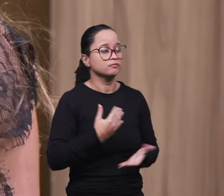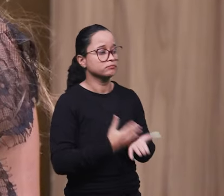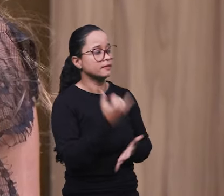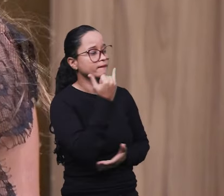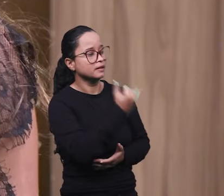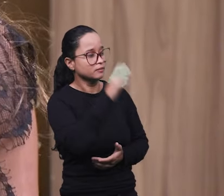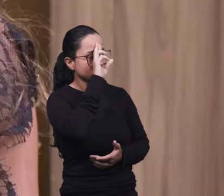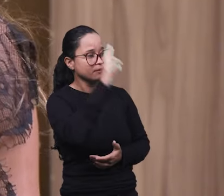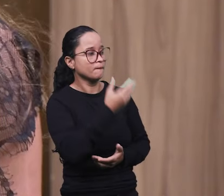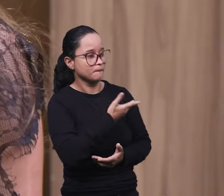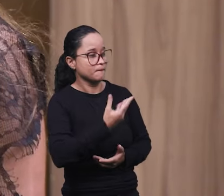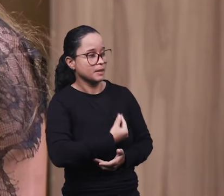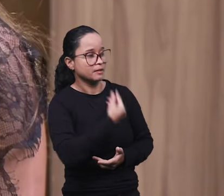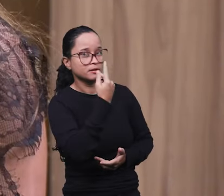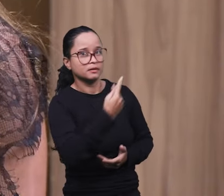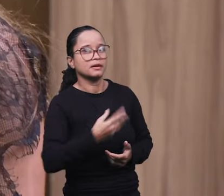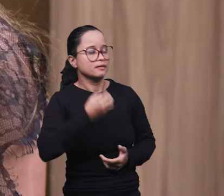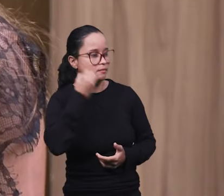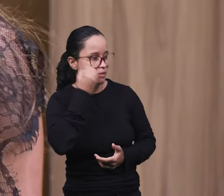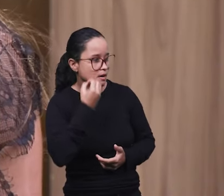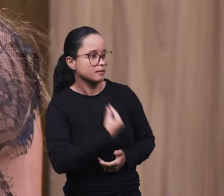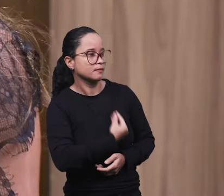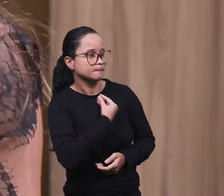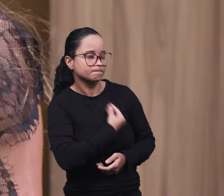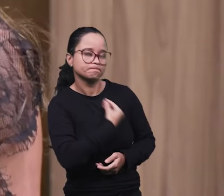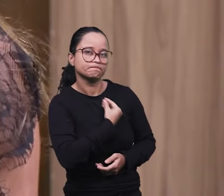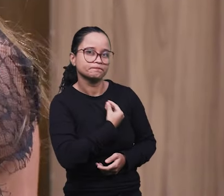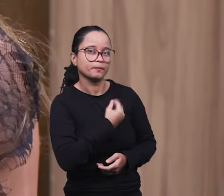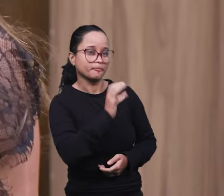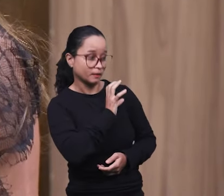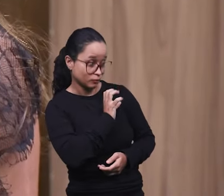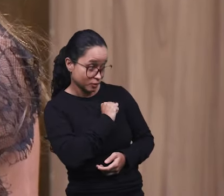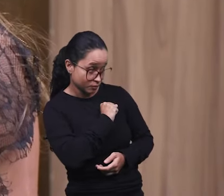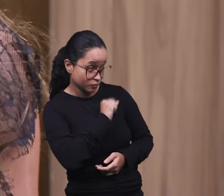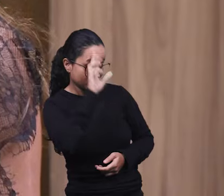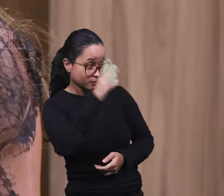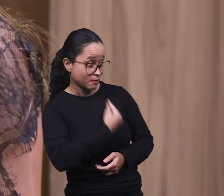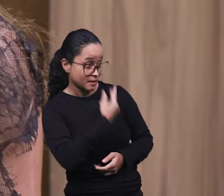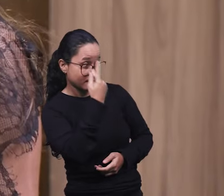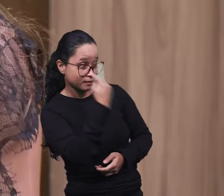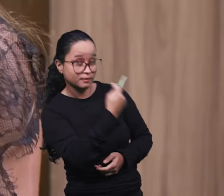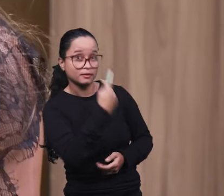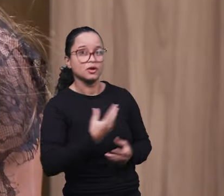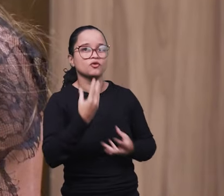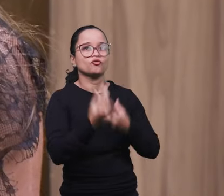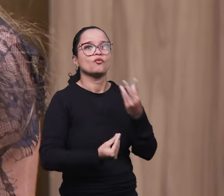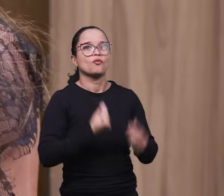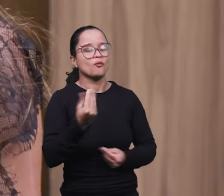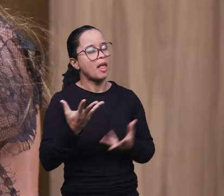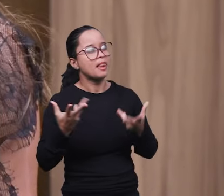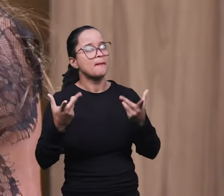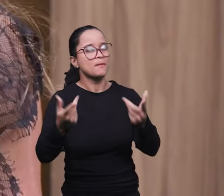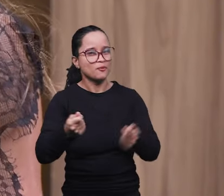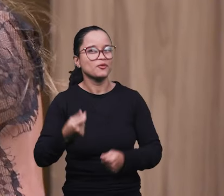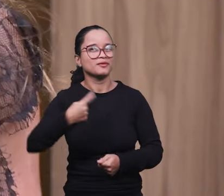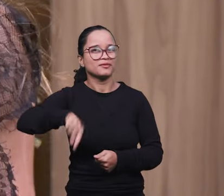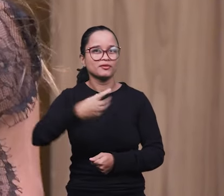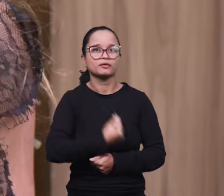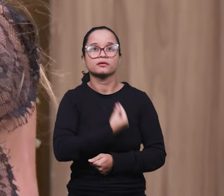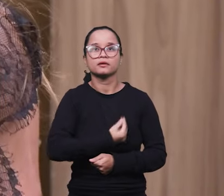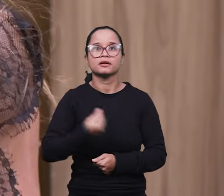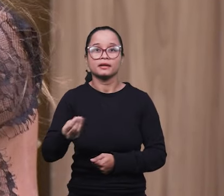para ela comecei a contar experiências que eu tinha vivido Comecei a contar do amor do Senhor pela vida dela e de como ele é maravilhoso nas nossas vidas e